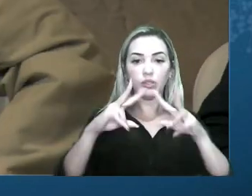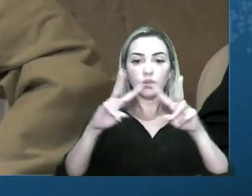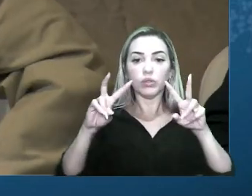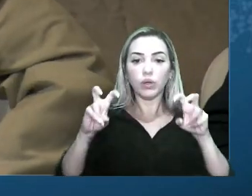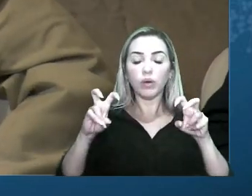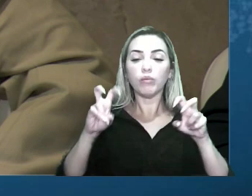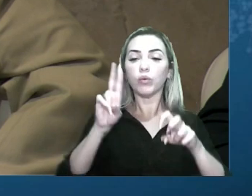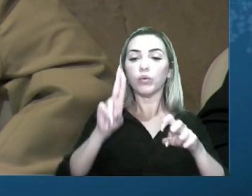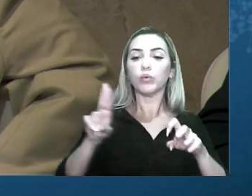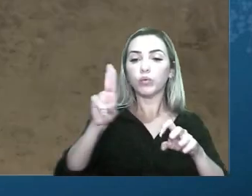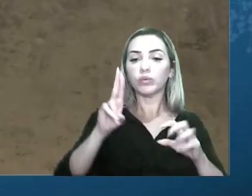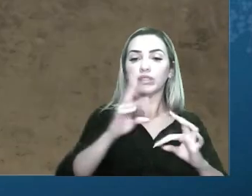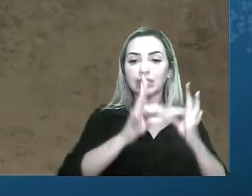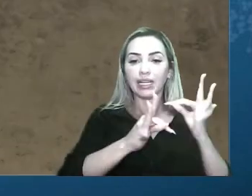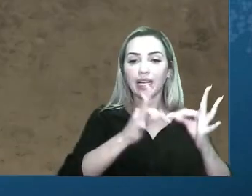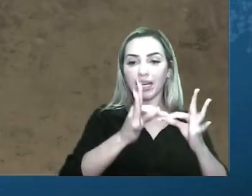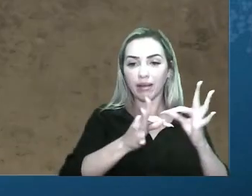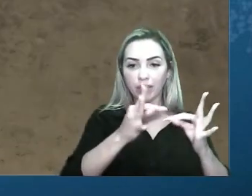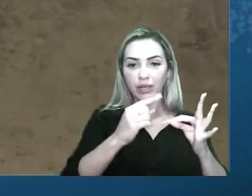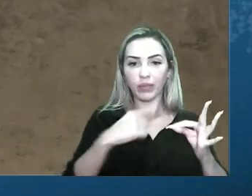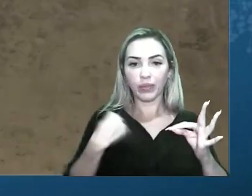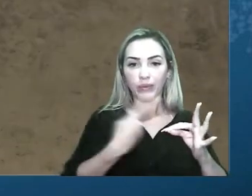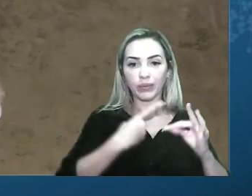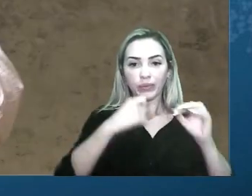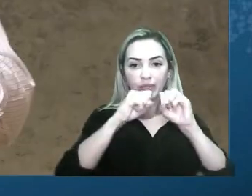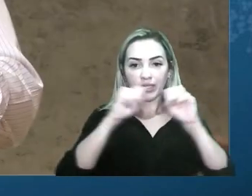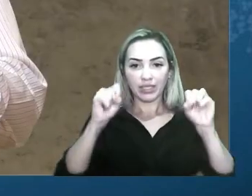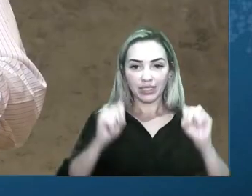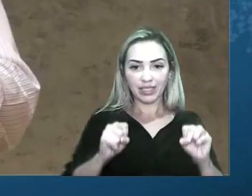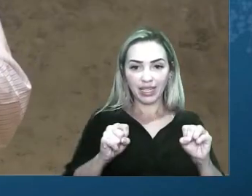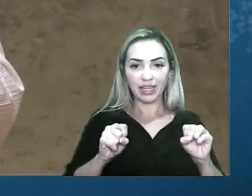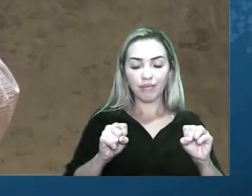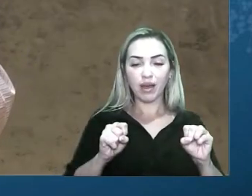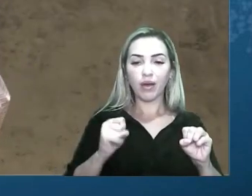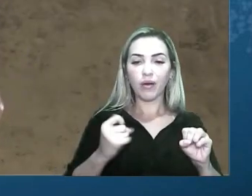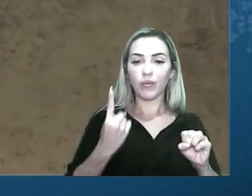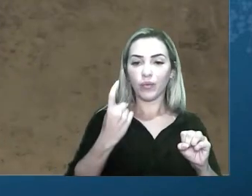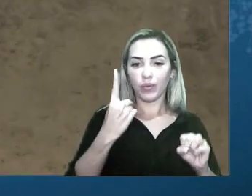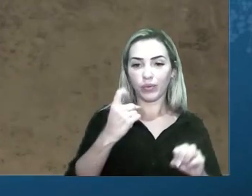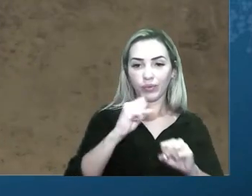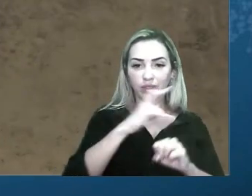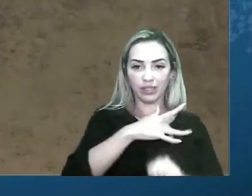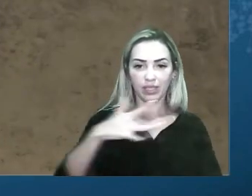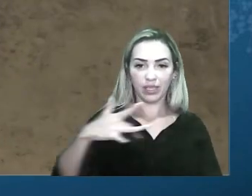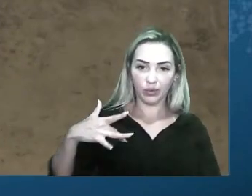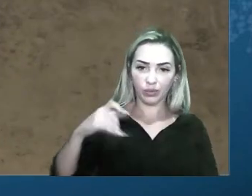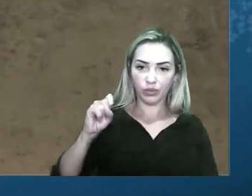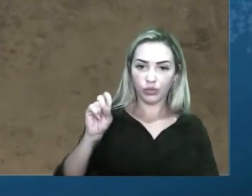dessas terapias no nosso sistema único de saúde.